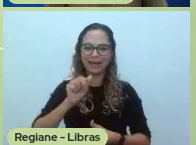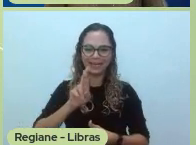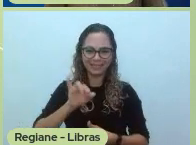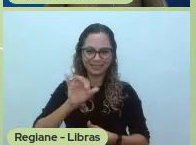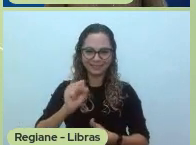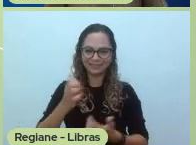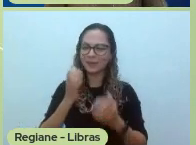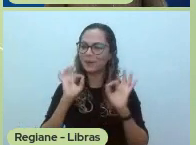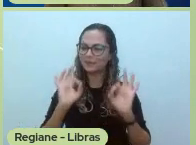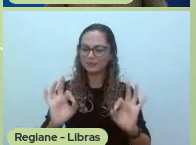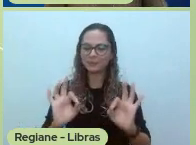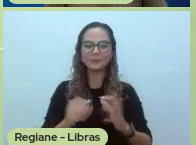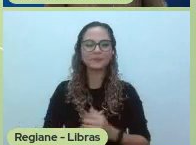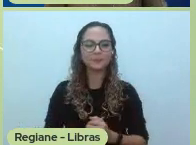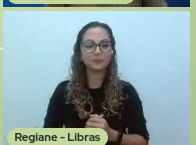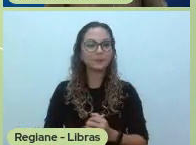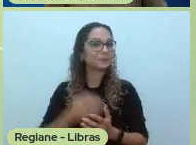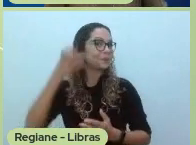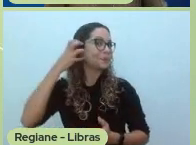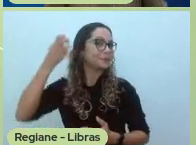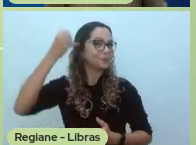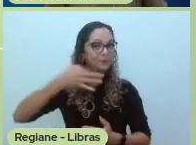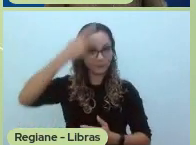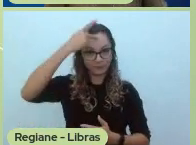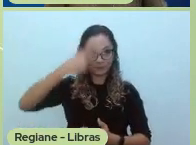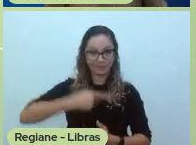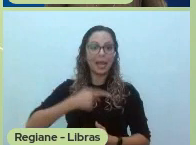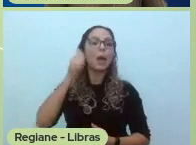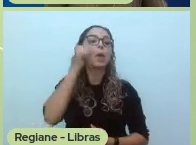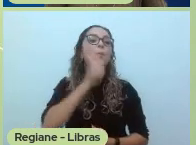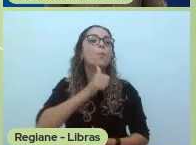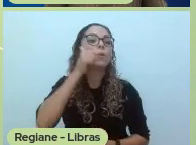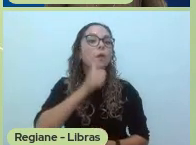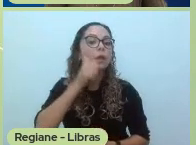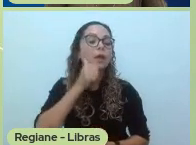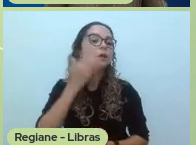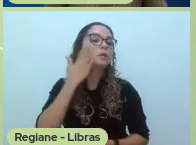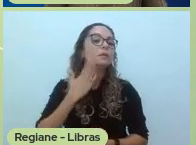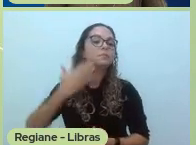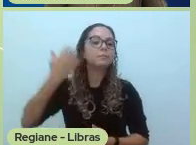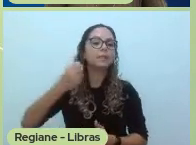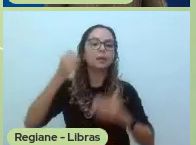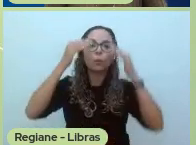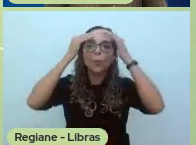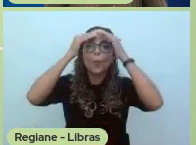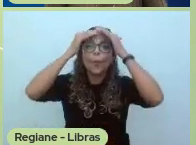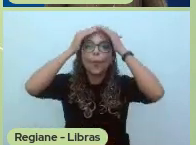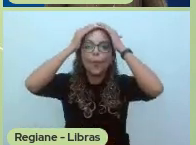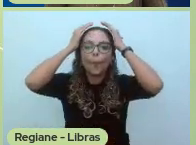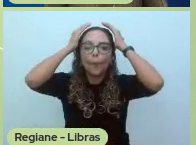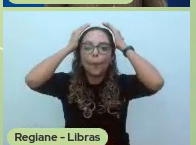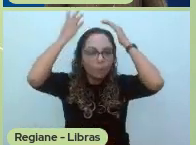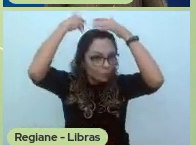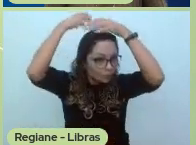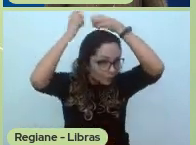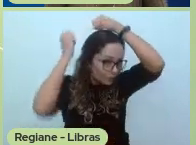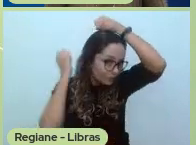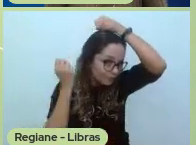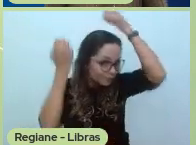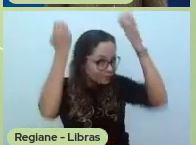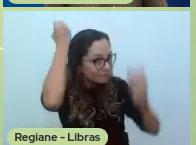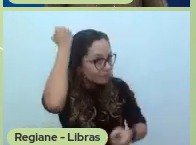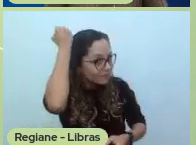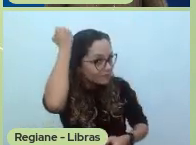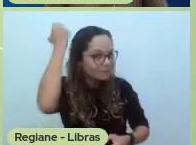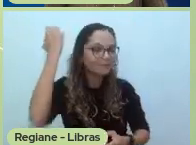audiodescrição. Eu sou mulher, pele clara, meu cabelo é liso, está preso no rabo de cavalo, eu